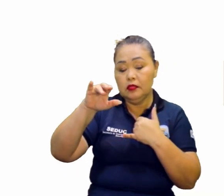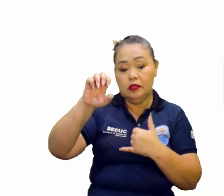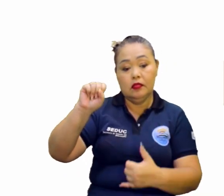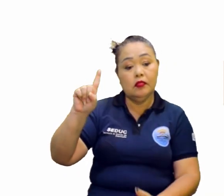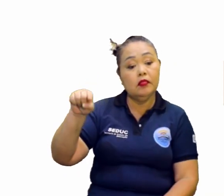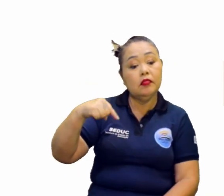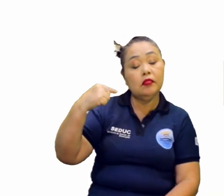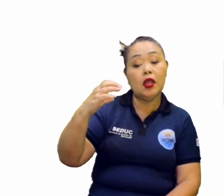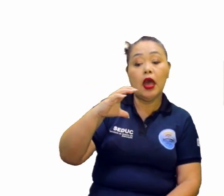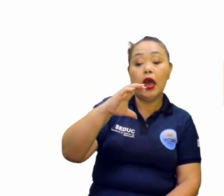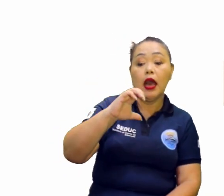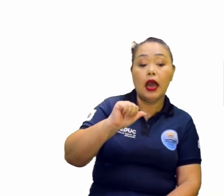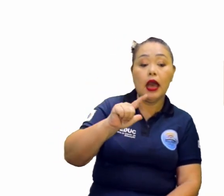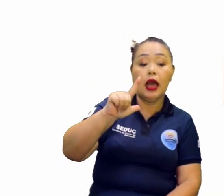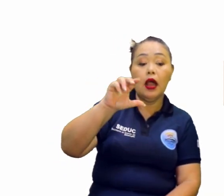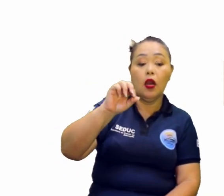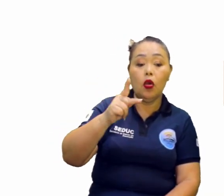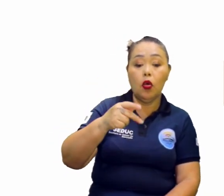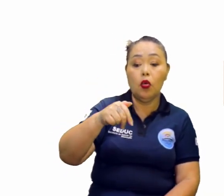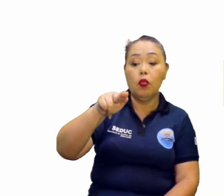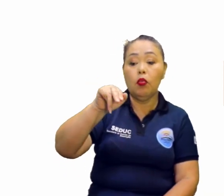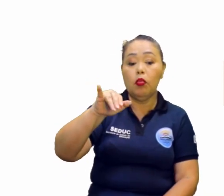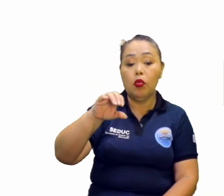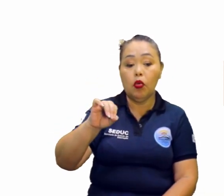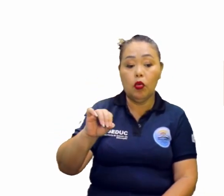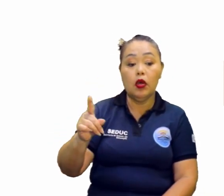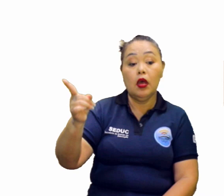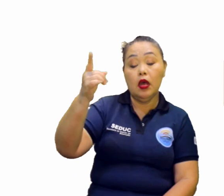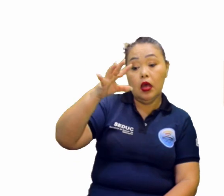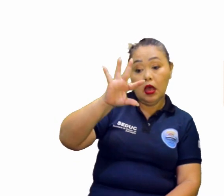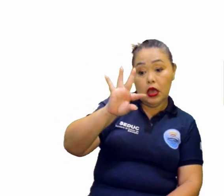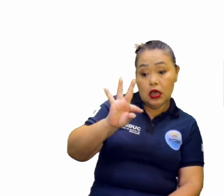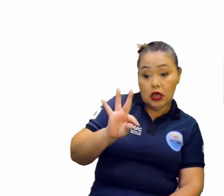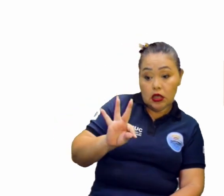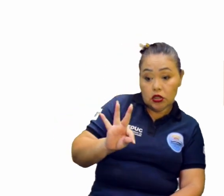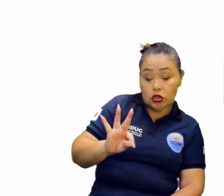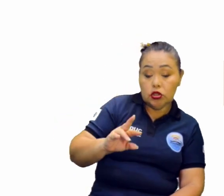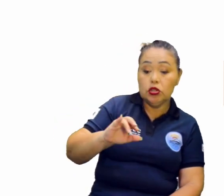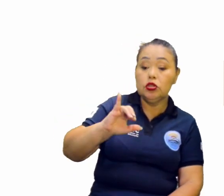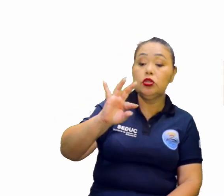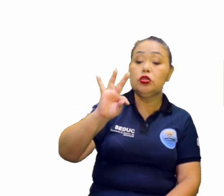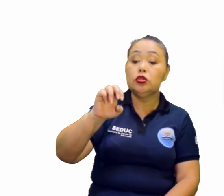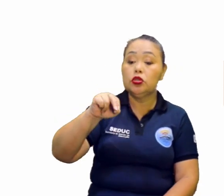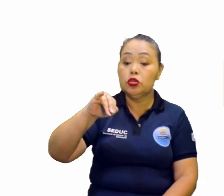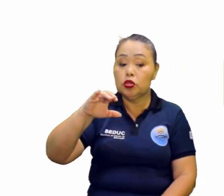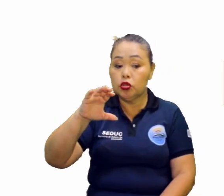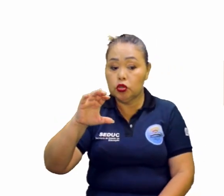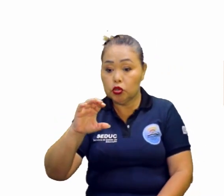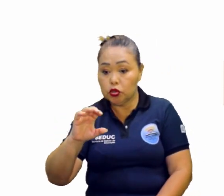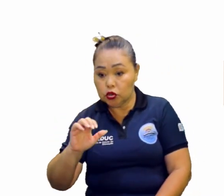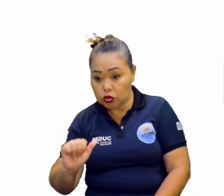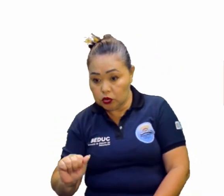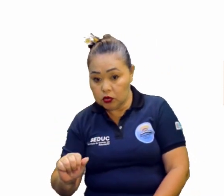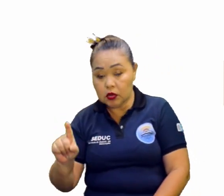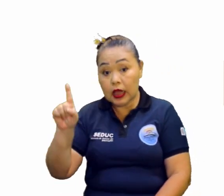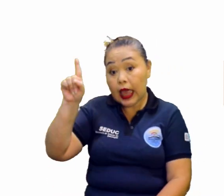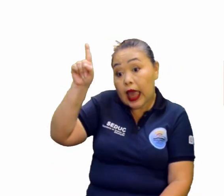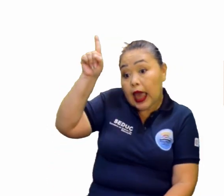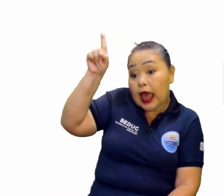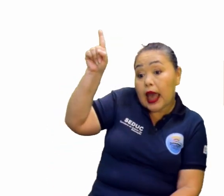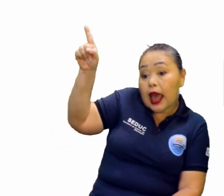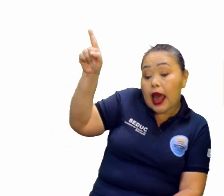calopogônio e titônia. Cada uma dessas concede uma característica que